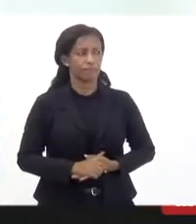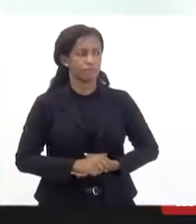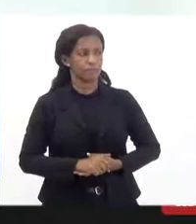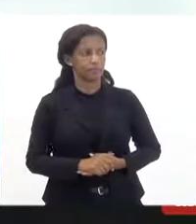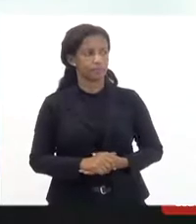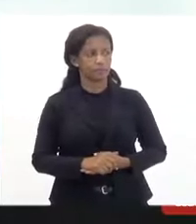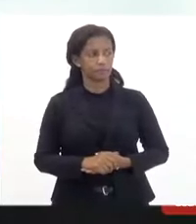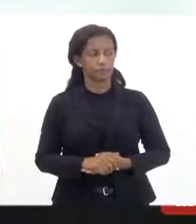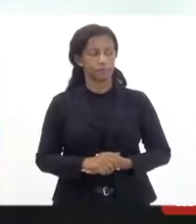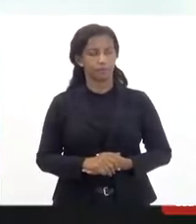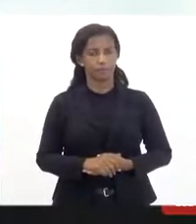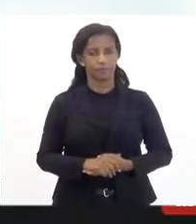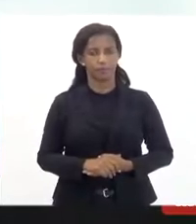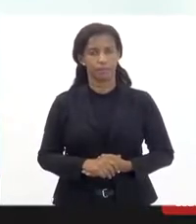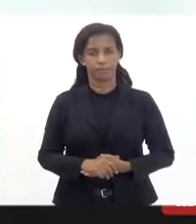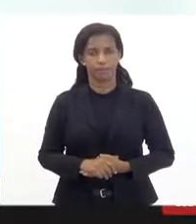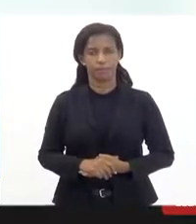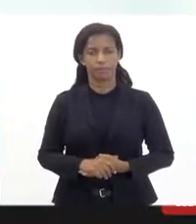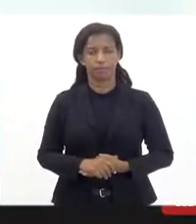Assim posto,